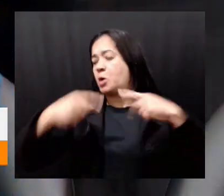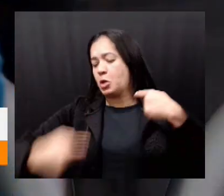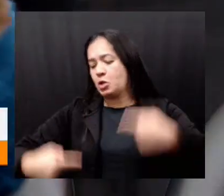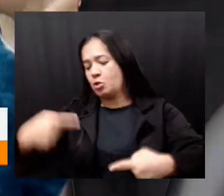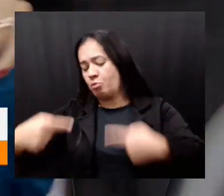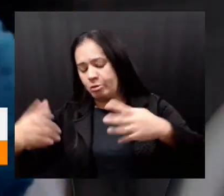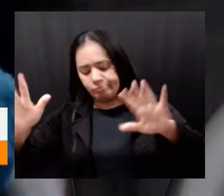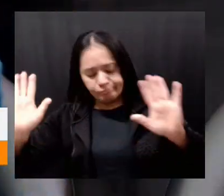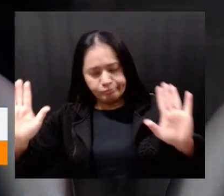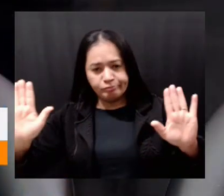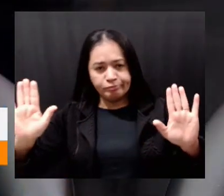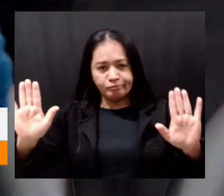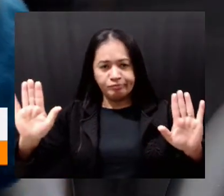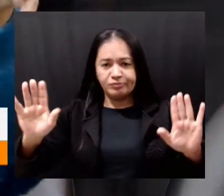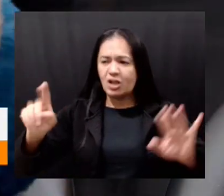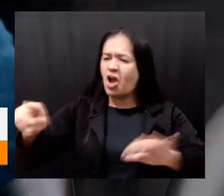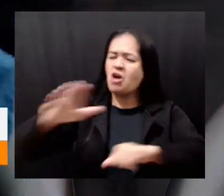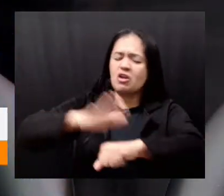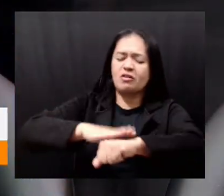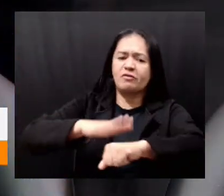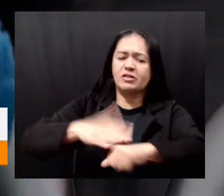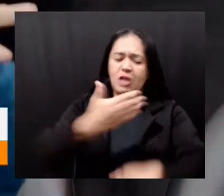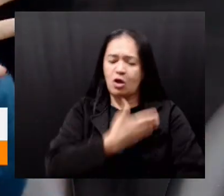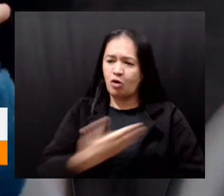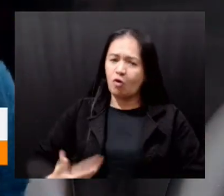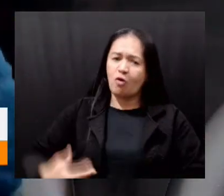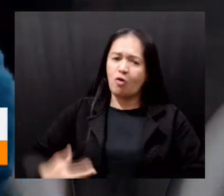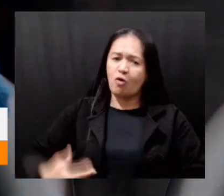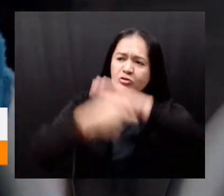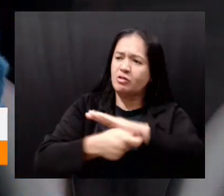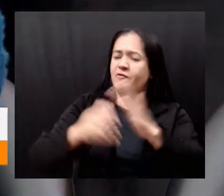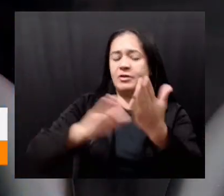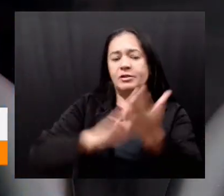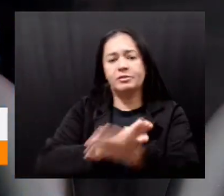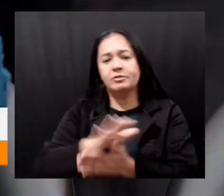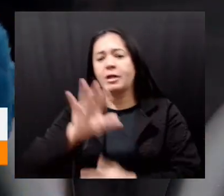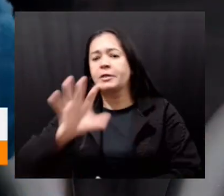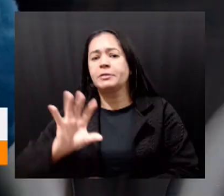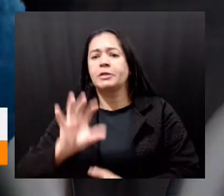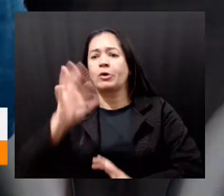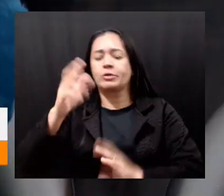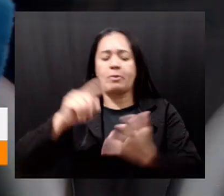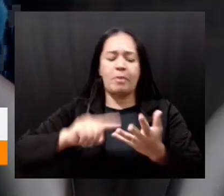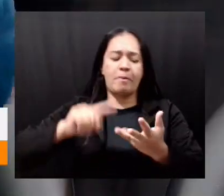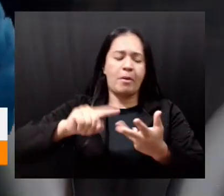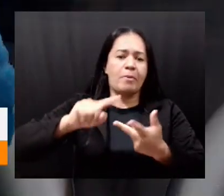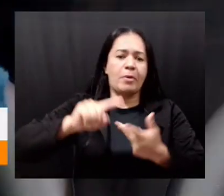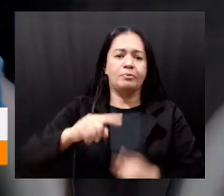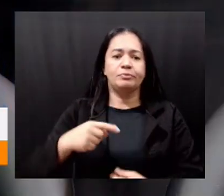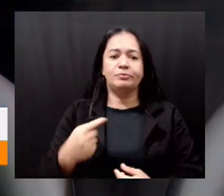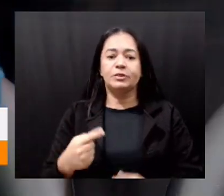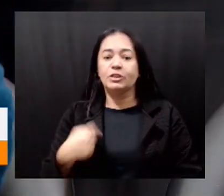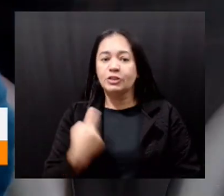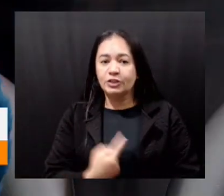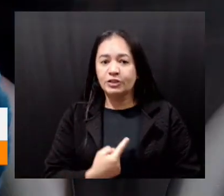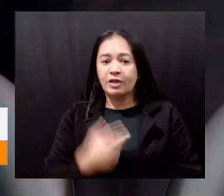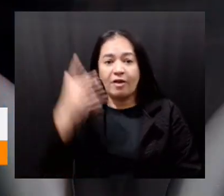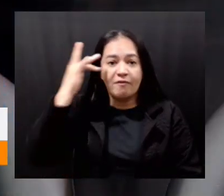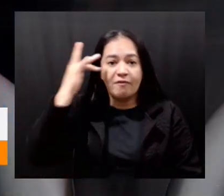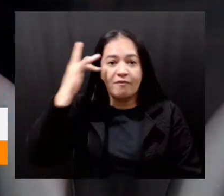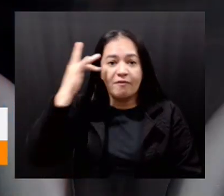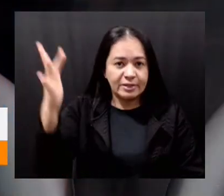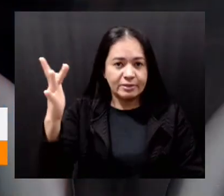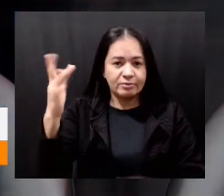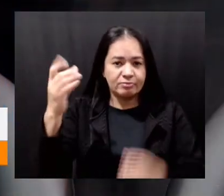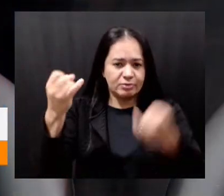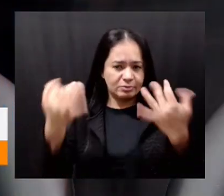o que fizeram, o governo não investe nada, foi isso, aconteceu por conta disso, como se fosse fácil justificar só por isso.